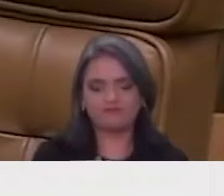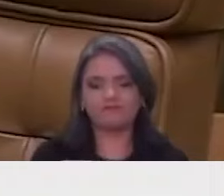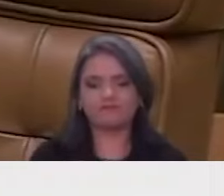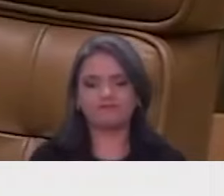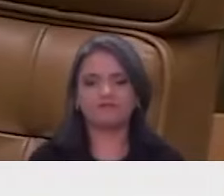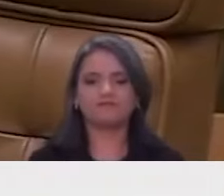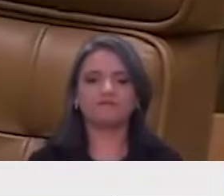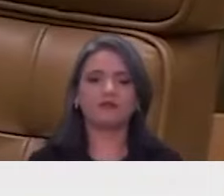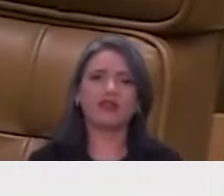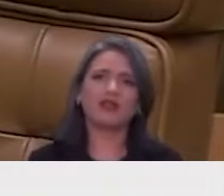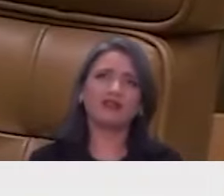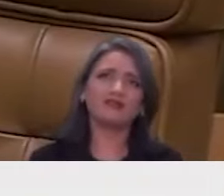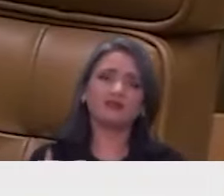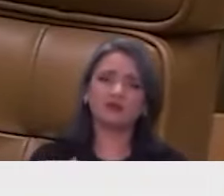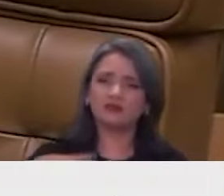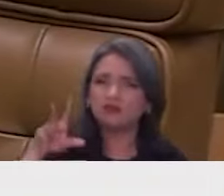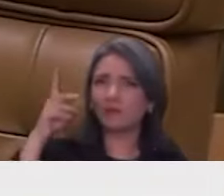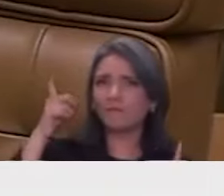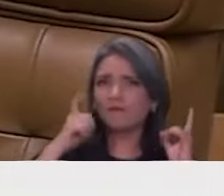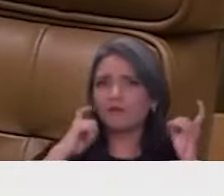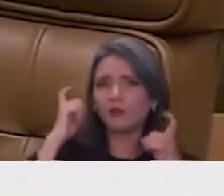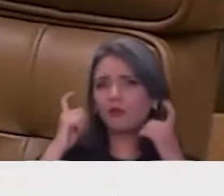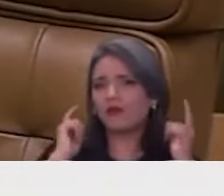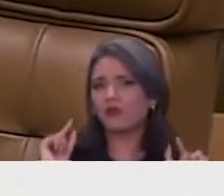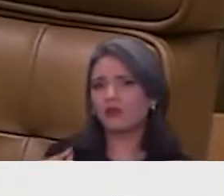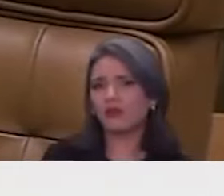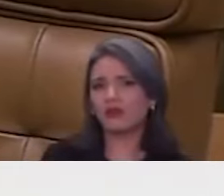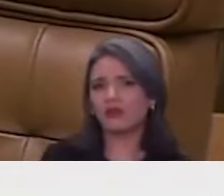mim me preocupa, deveras, que